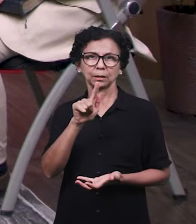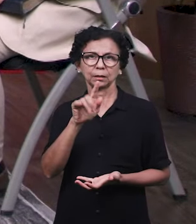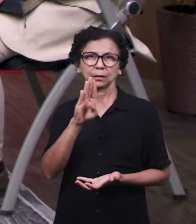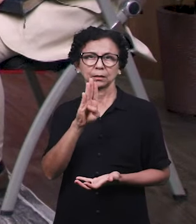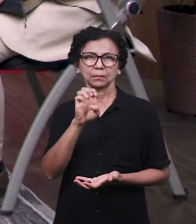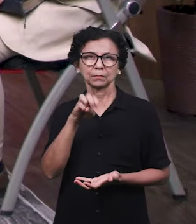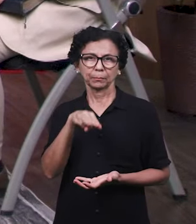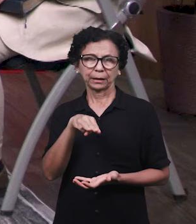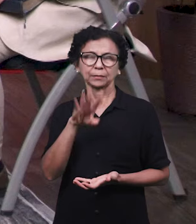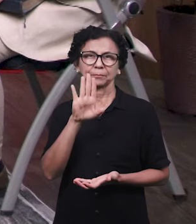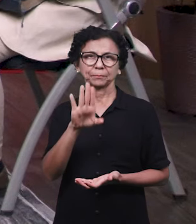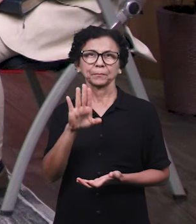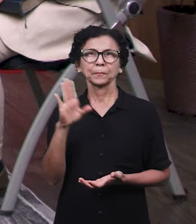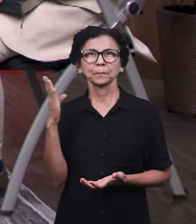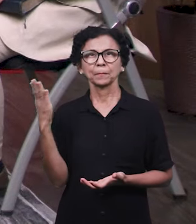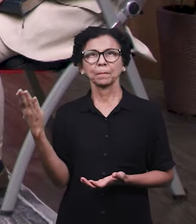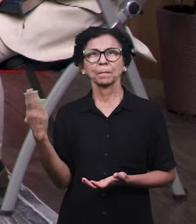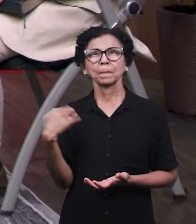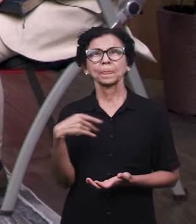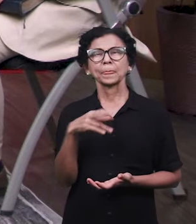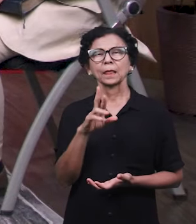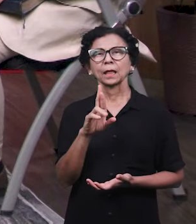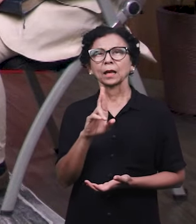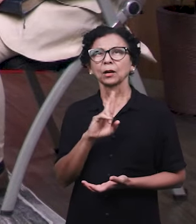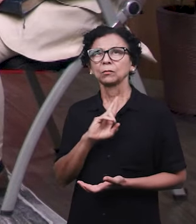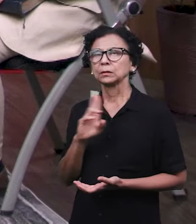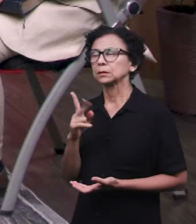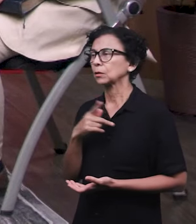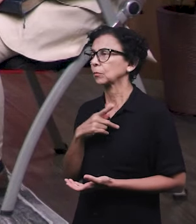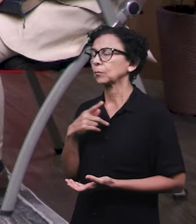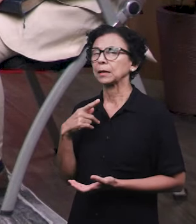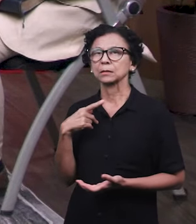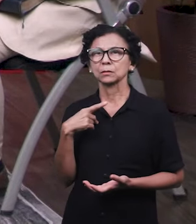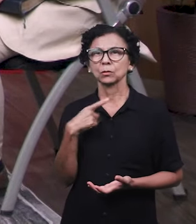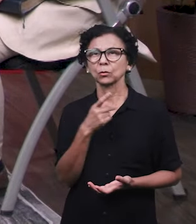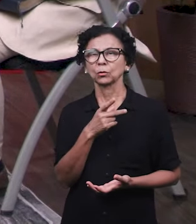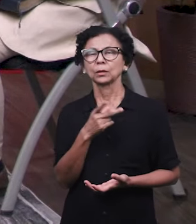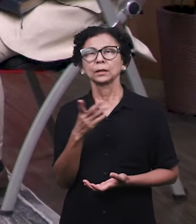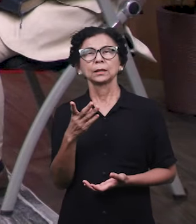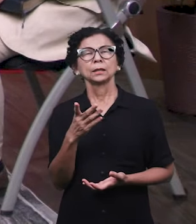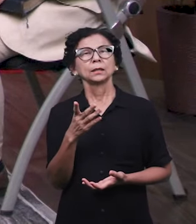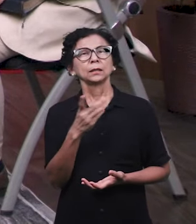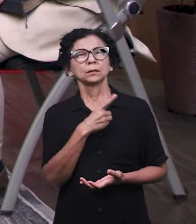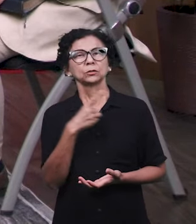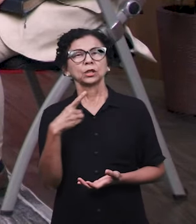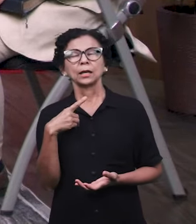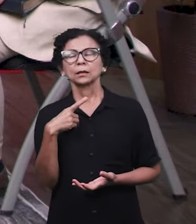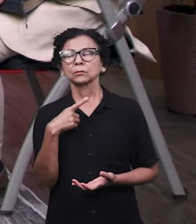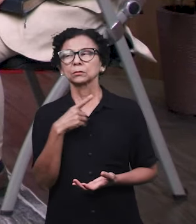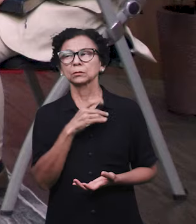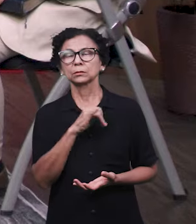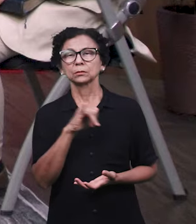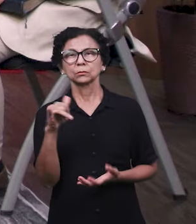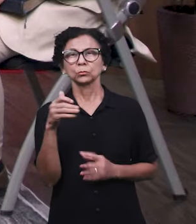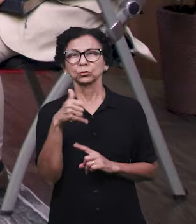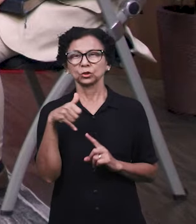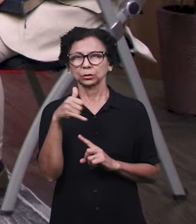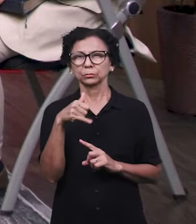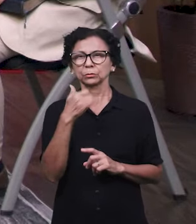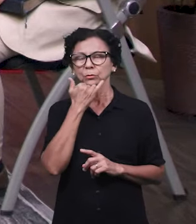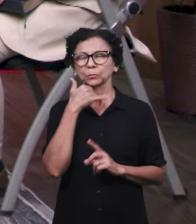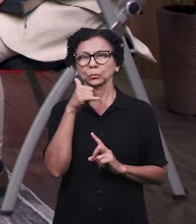pastor Tiago, Willer estão trazendo, é que quando nós estamos falando de conhecimento científico, aquilo que é considerado pela estrutura da